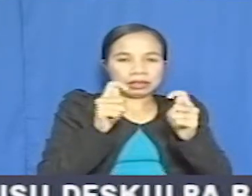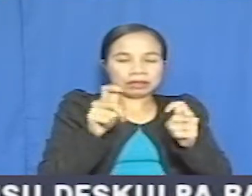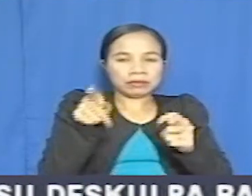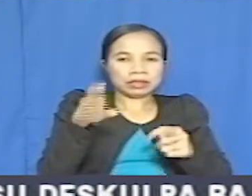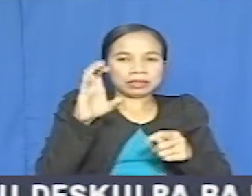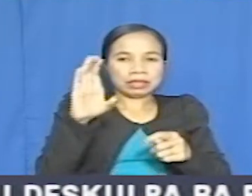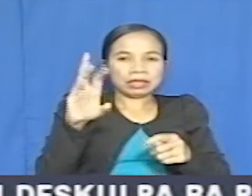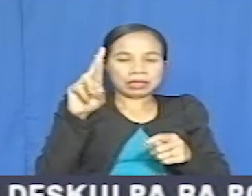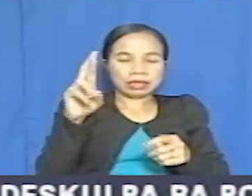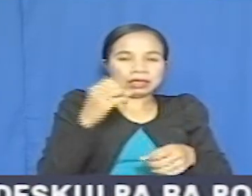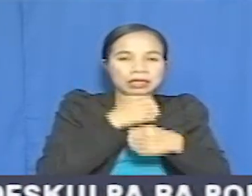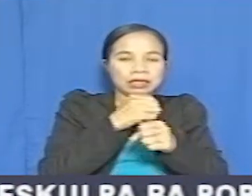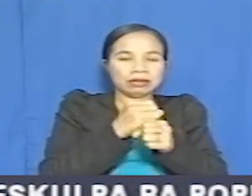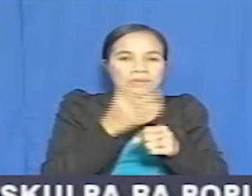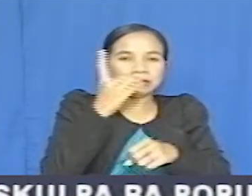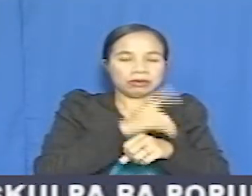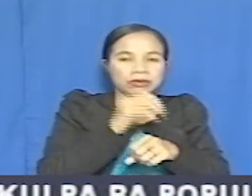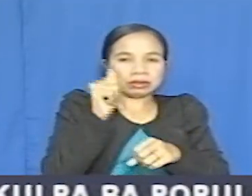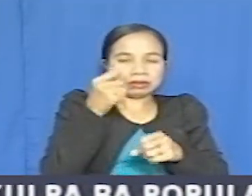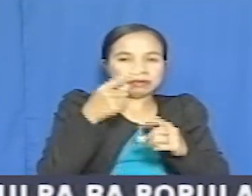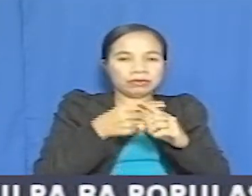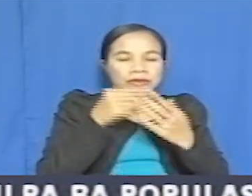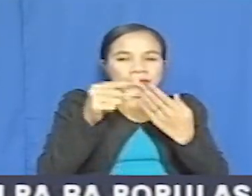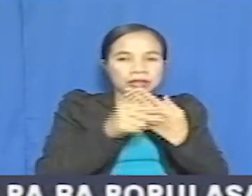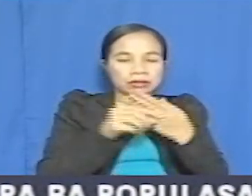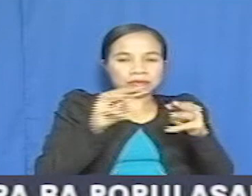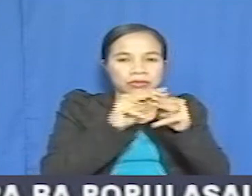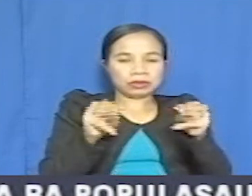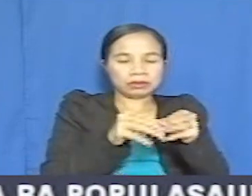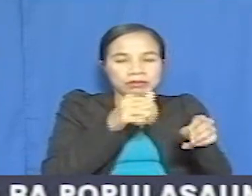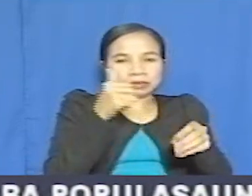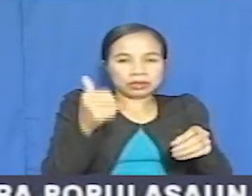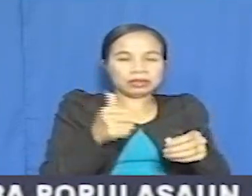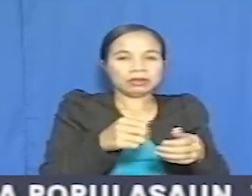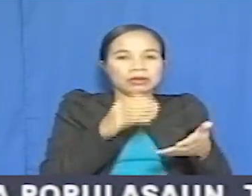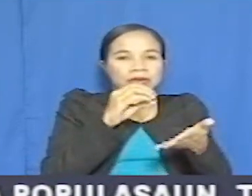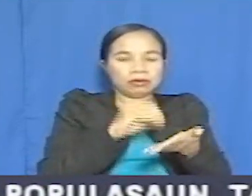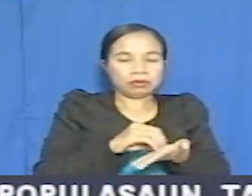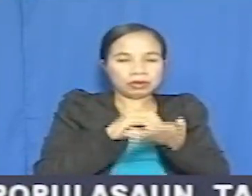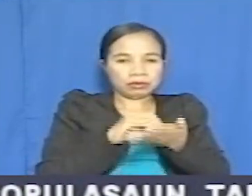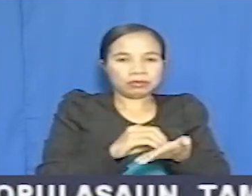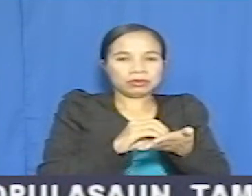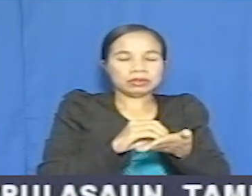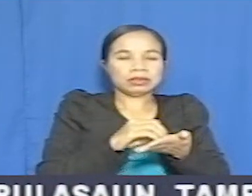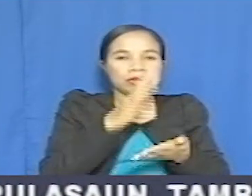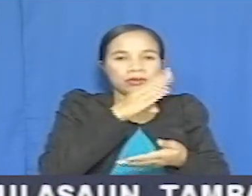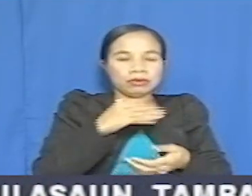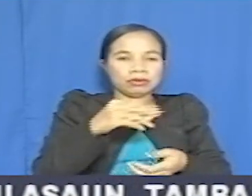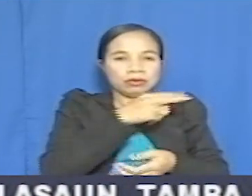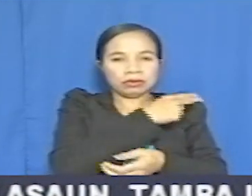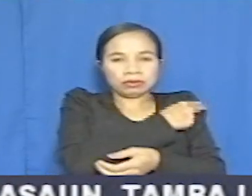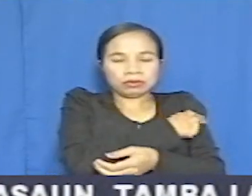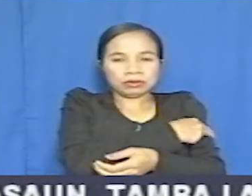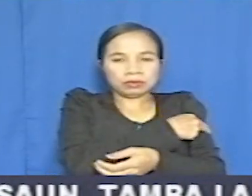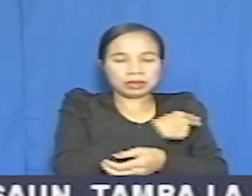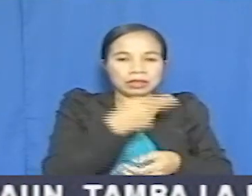PCR nebe halau e haloran sanulu, fulan agosto e ha município Siracelu, região administrativa especial